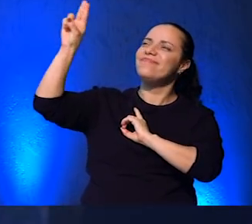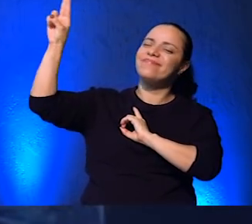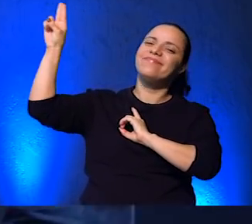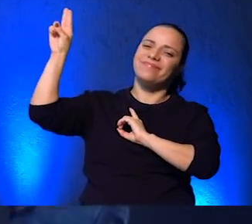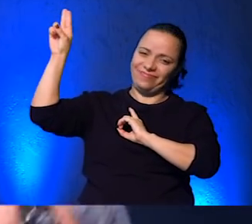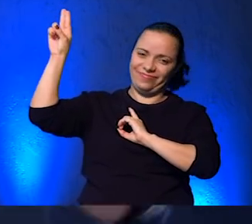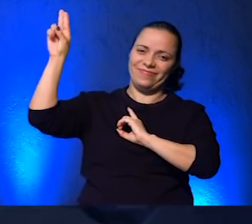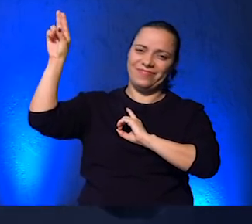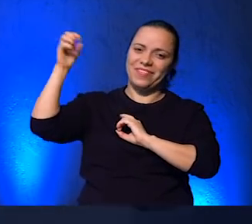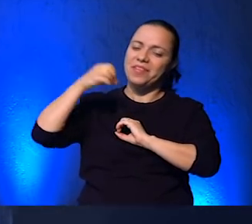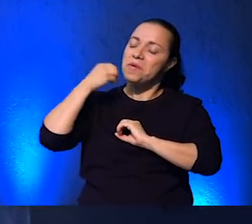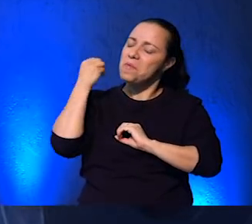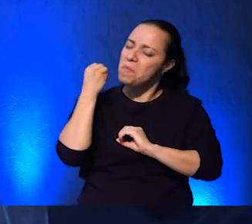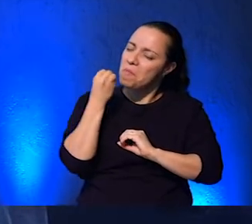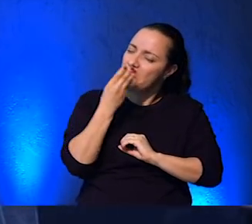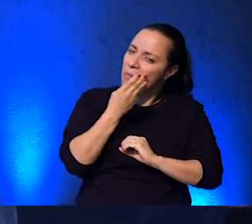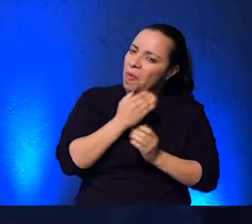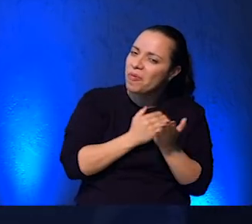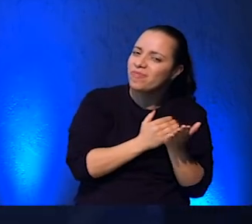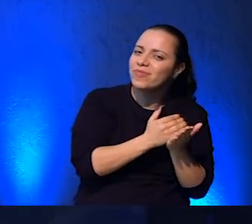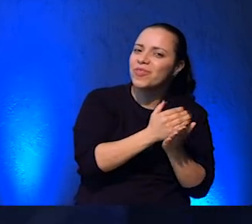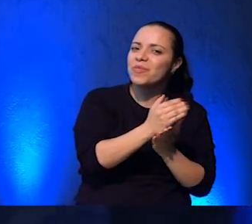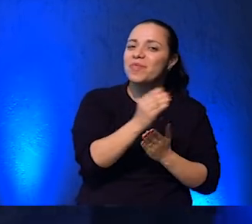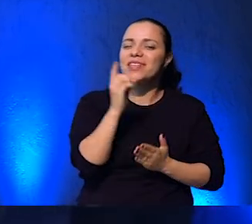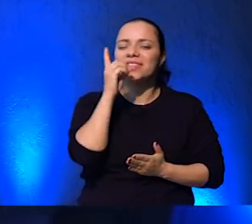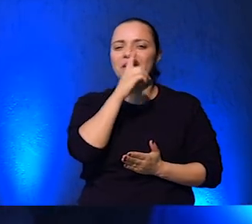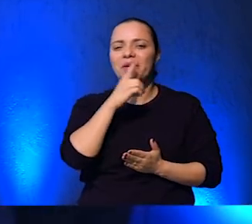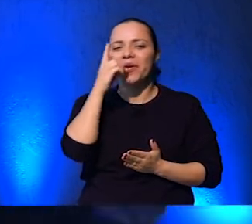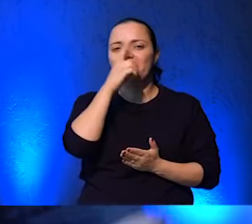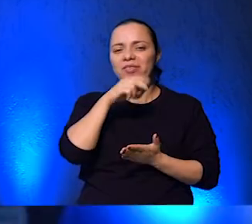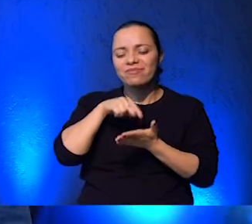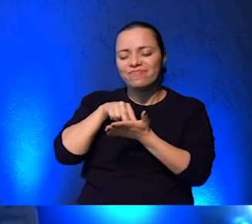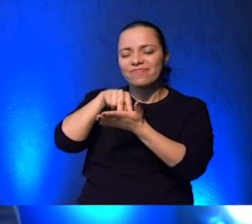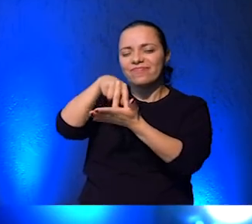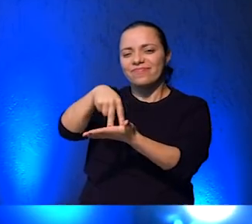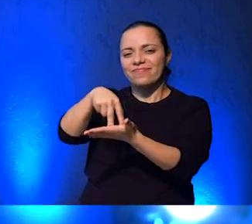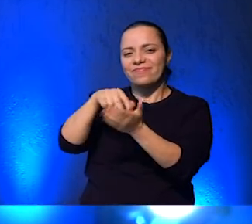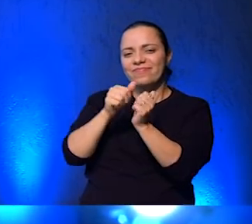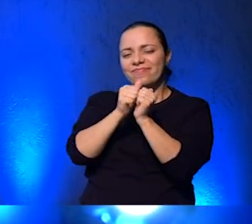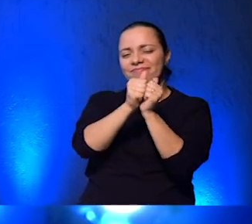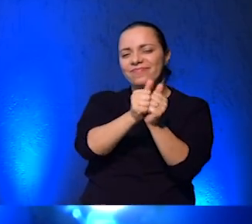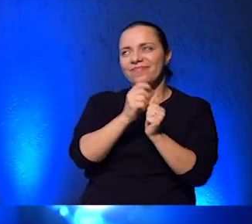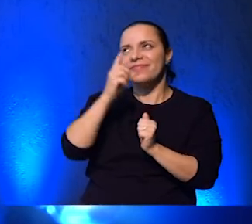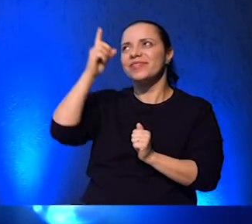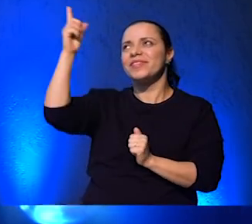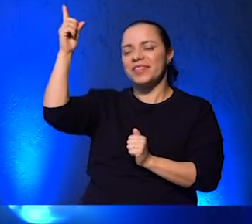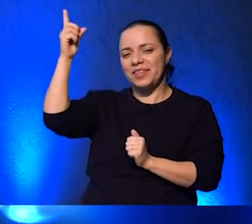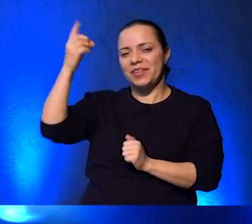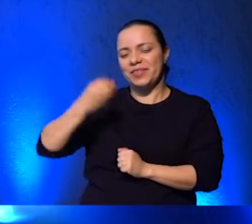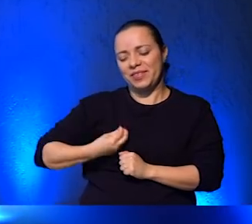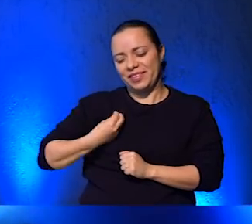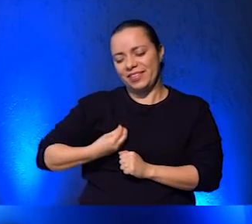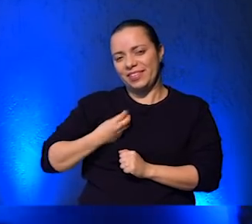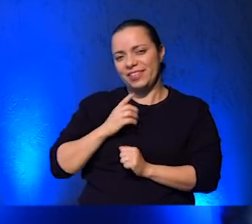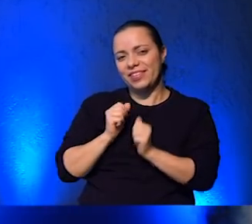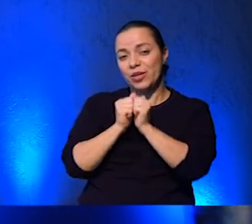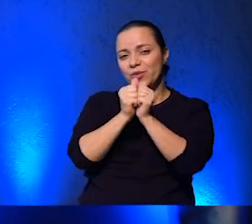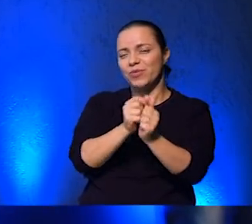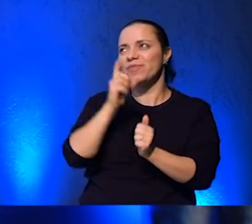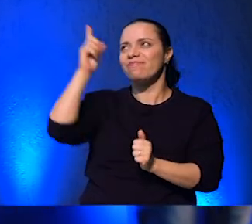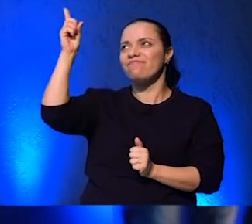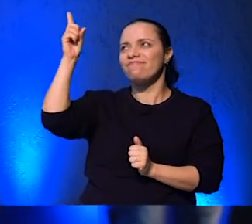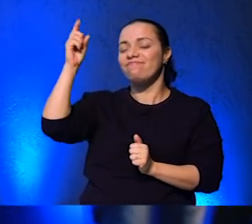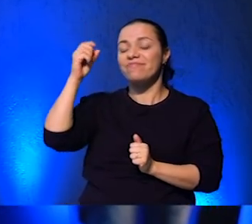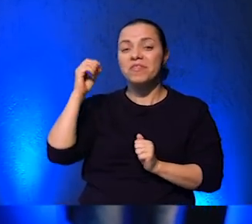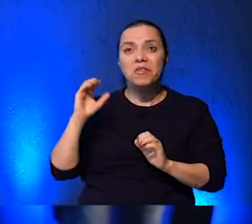senhor que bom é começar o domingo na presença do senhor está na presença dele é o maior